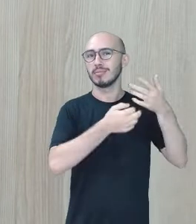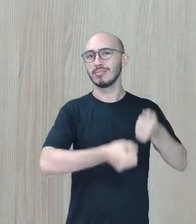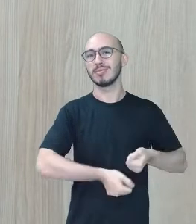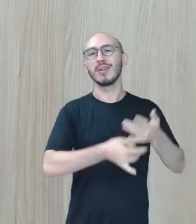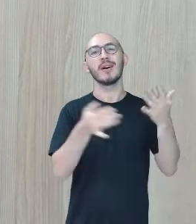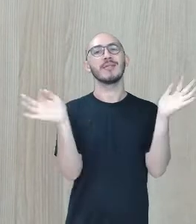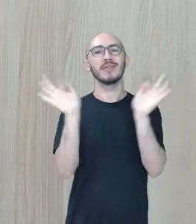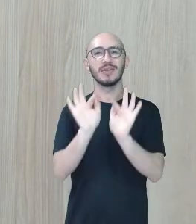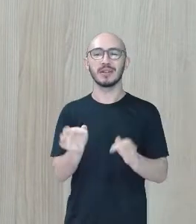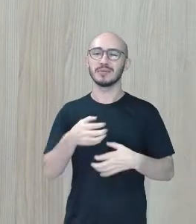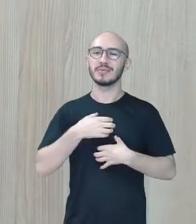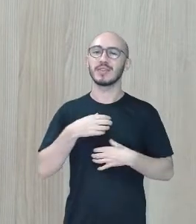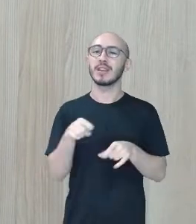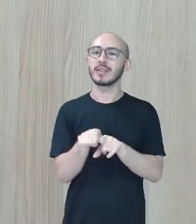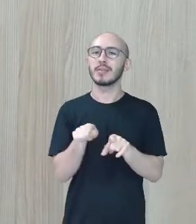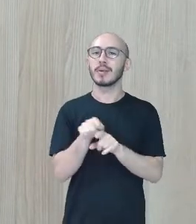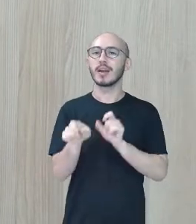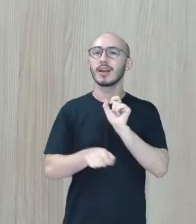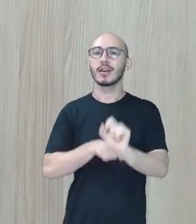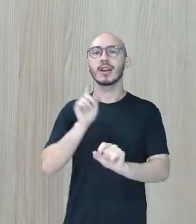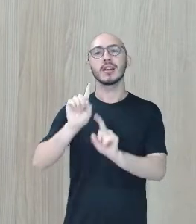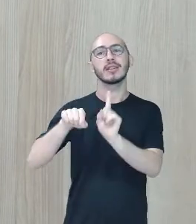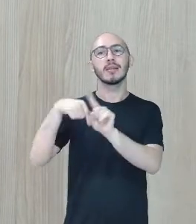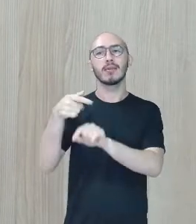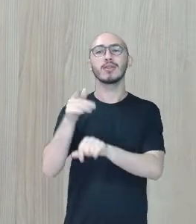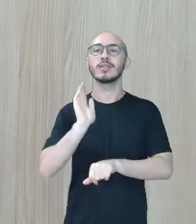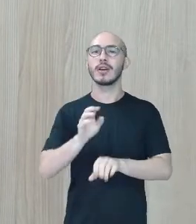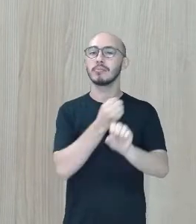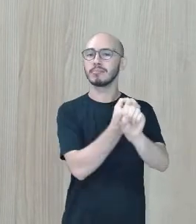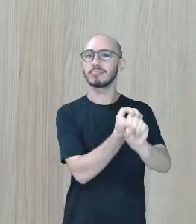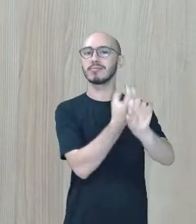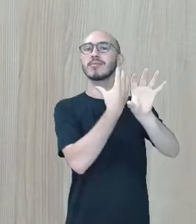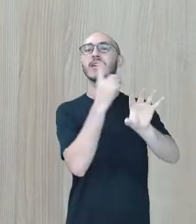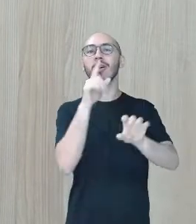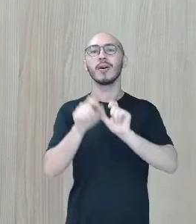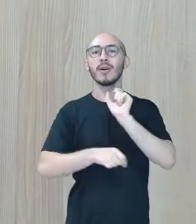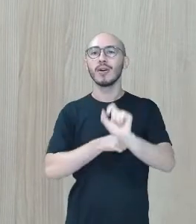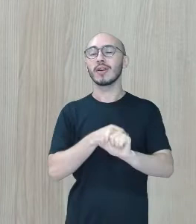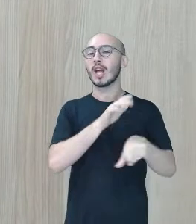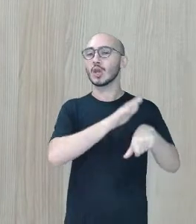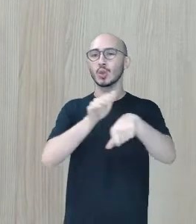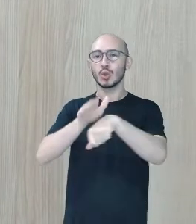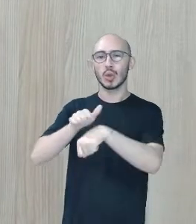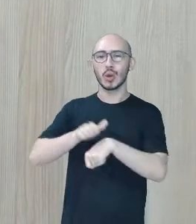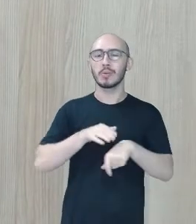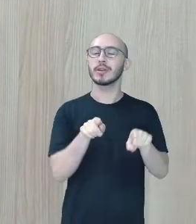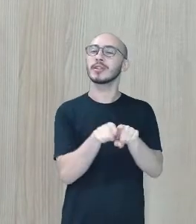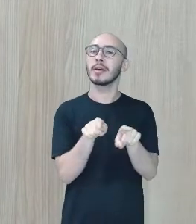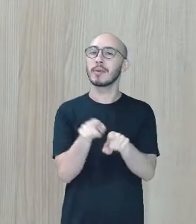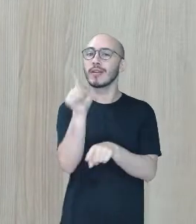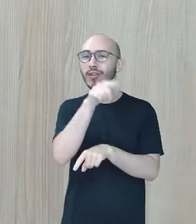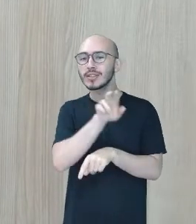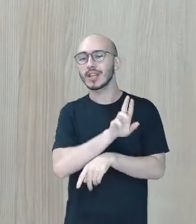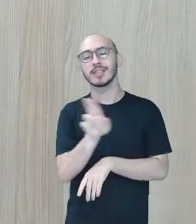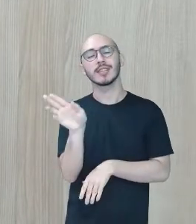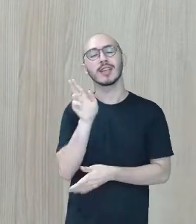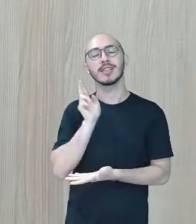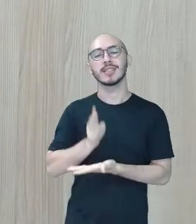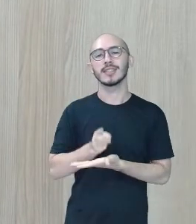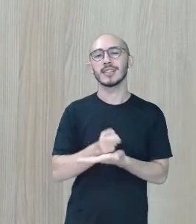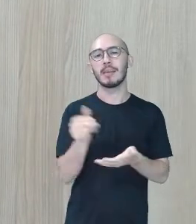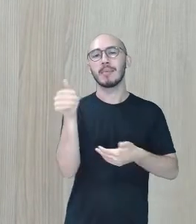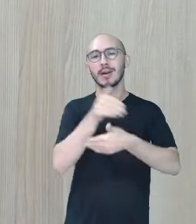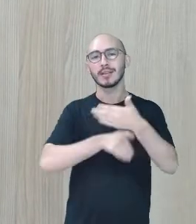isso. Daqui a pouco a gente está até fazendo chamada de vocês aqui por reconhecer nomezinhos tão frequentes, né? Nas nossas aulas.